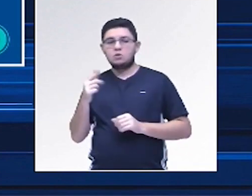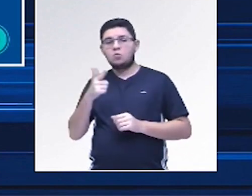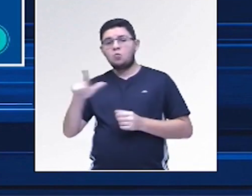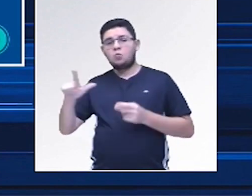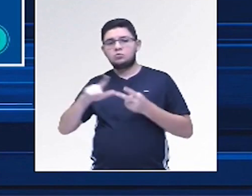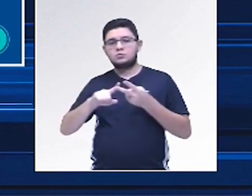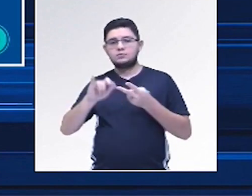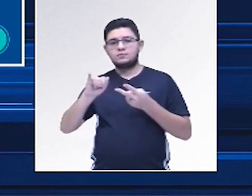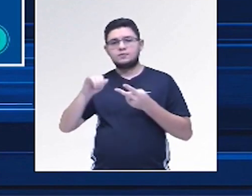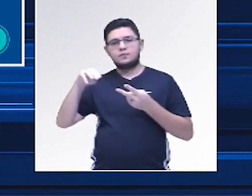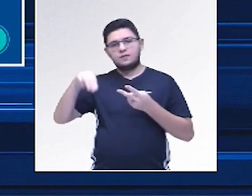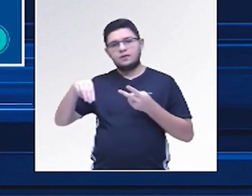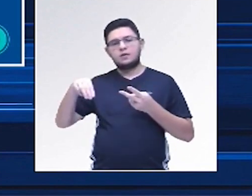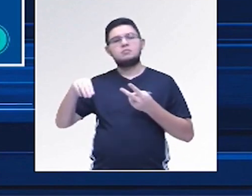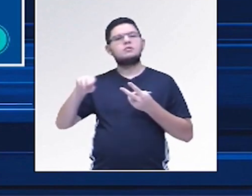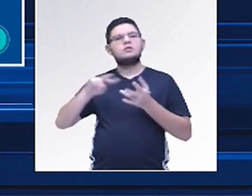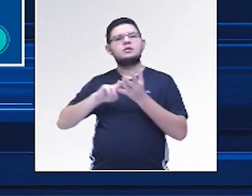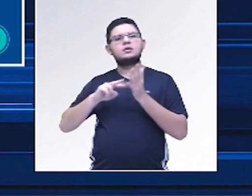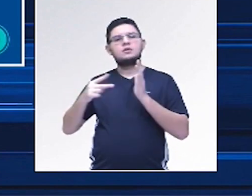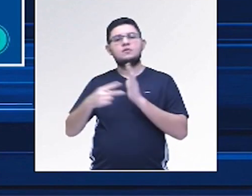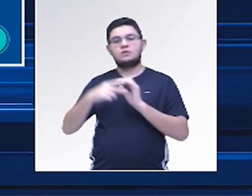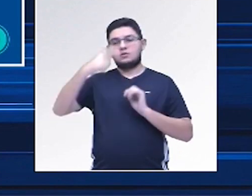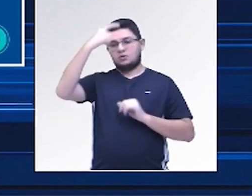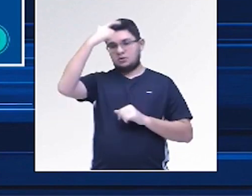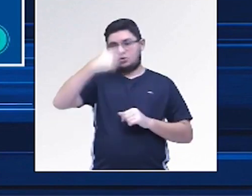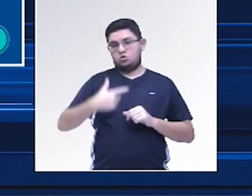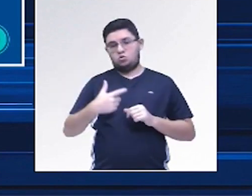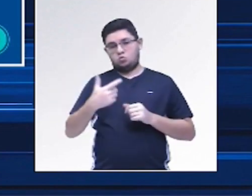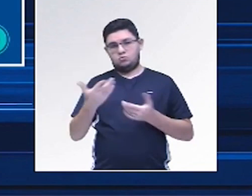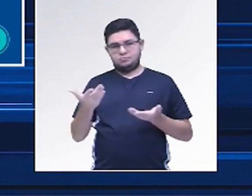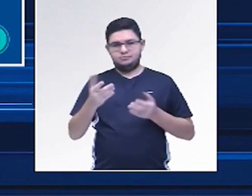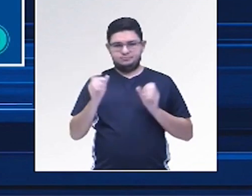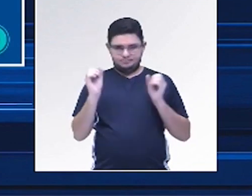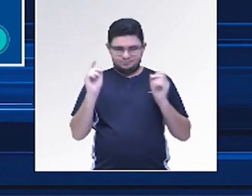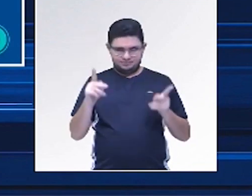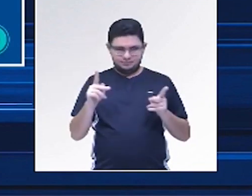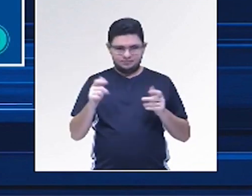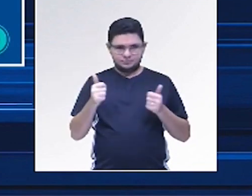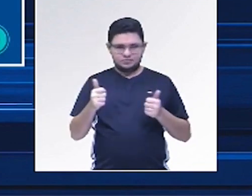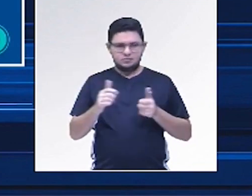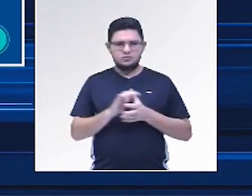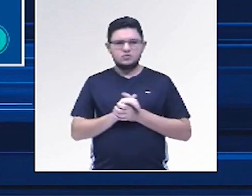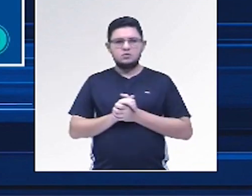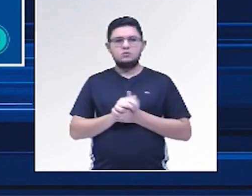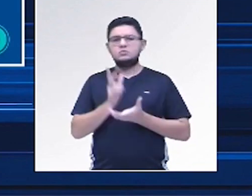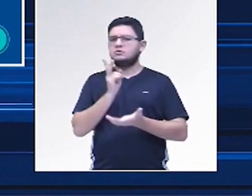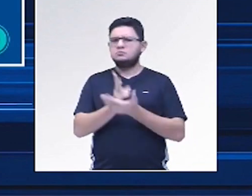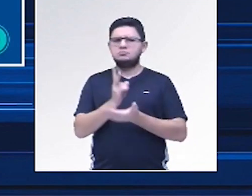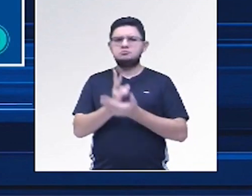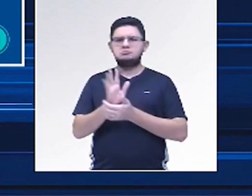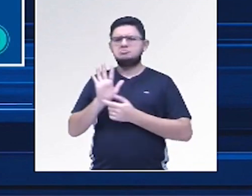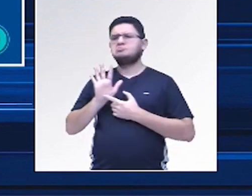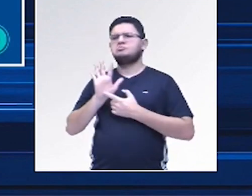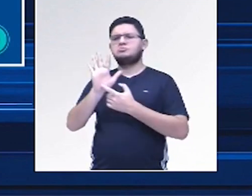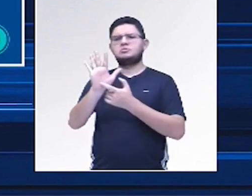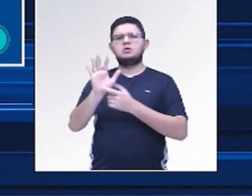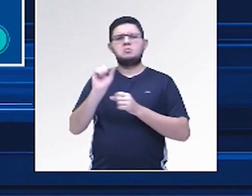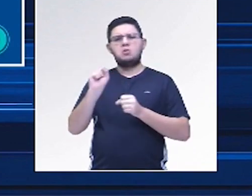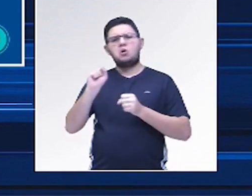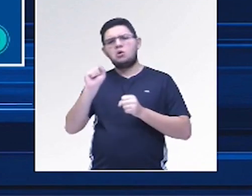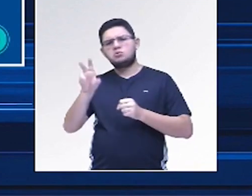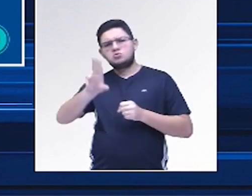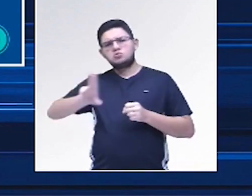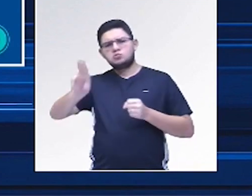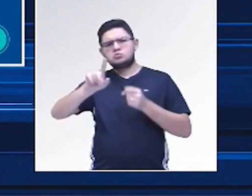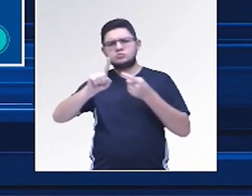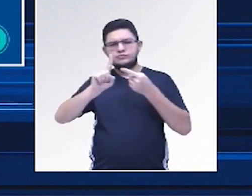I'm significa eu sou. Tudo bem? Então, toda vez que você for se apresentar, você pode utilizar essas duas